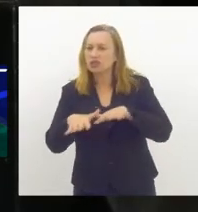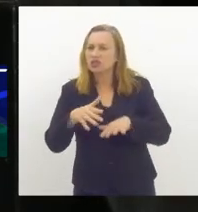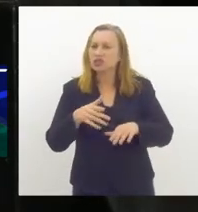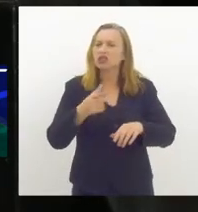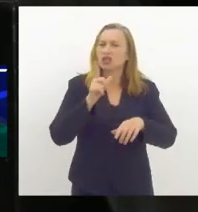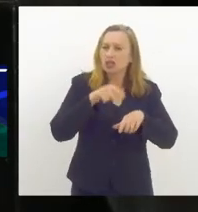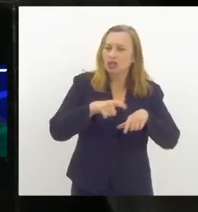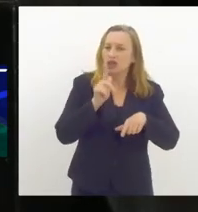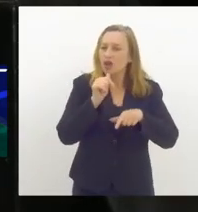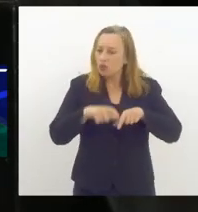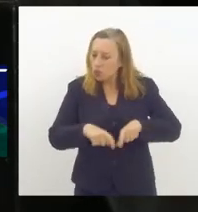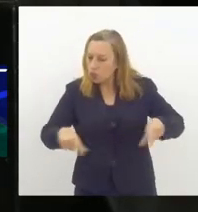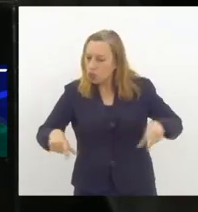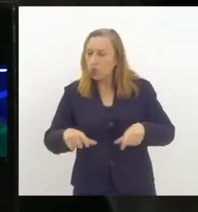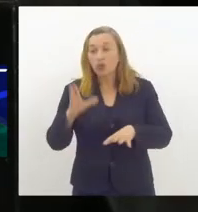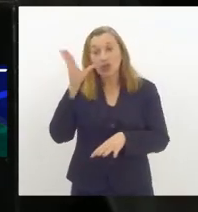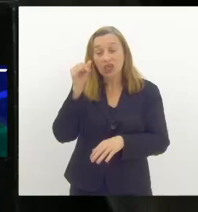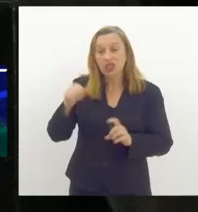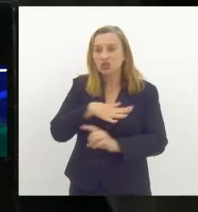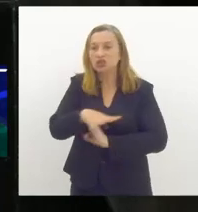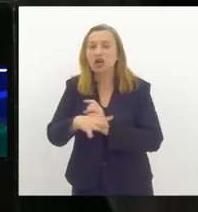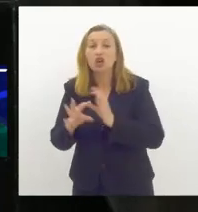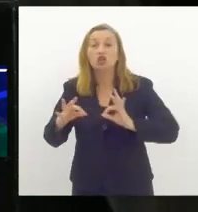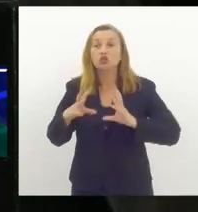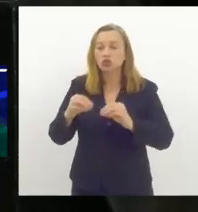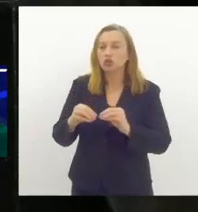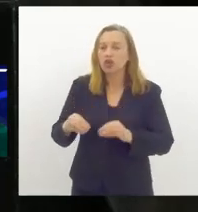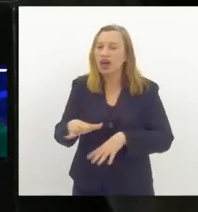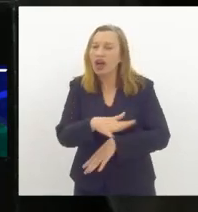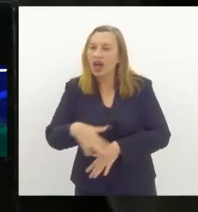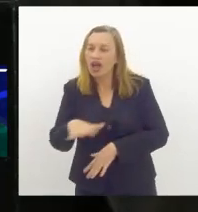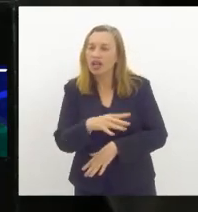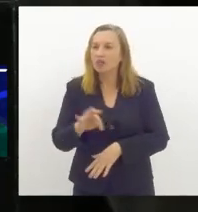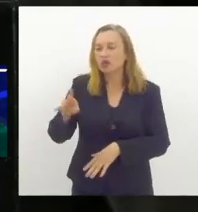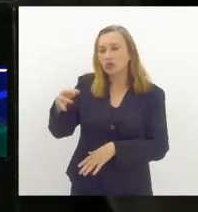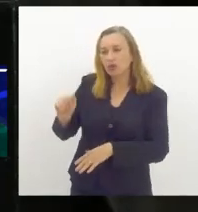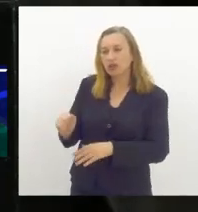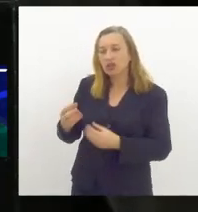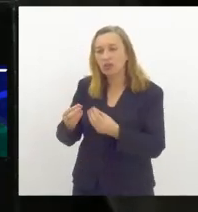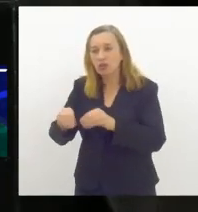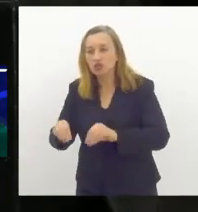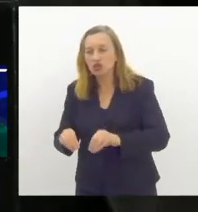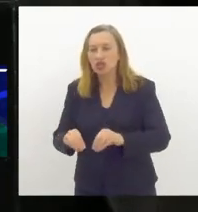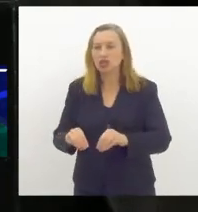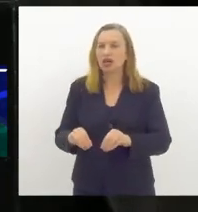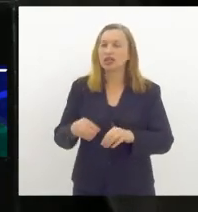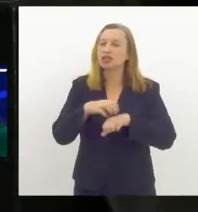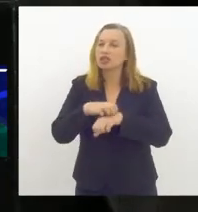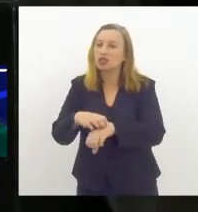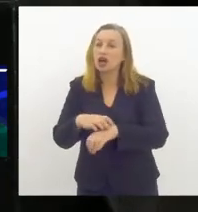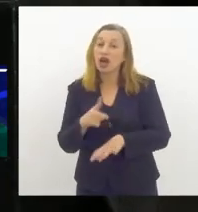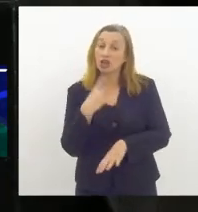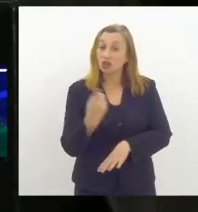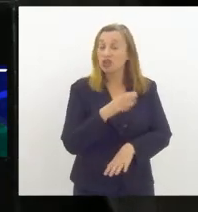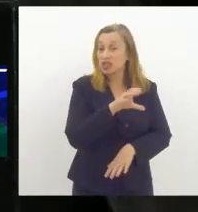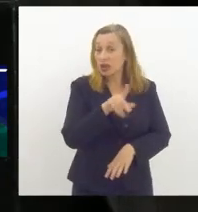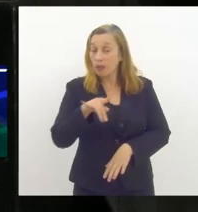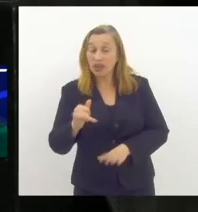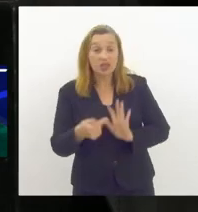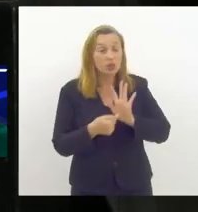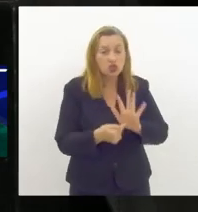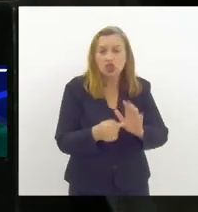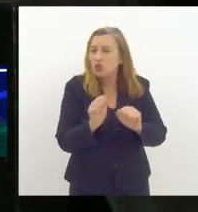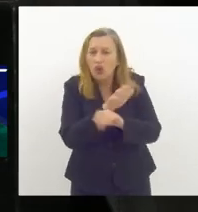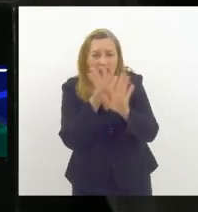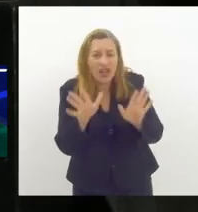saneamento da habitação de interesse social toda a região metropolitana é afetada por problemas de transporte várias a nossa CPI Lucinha tem revelado